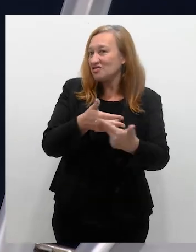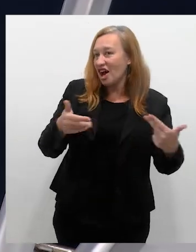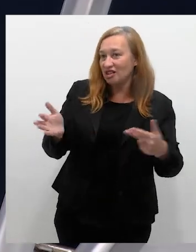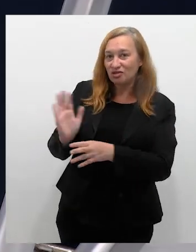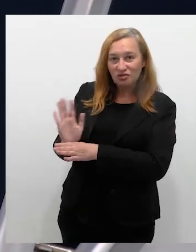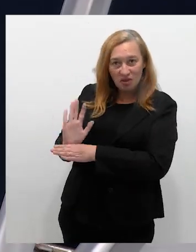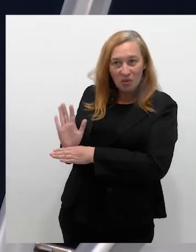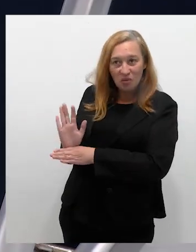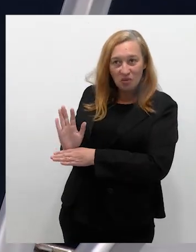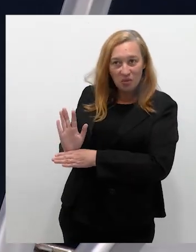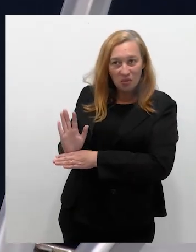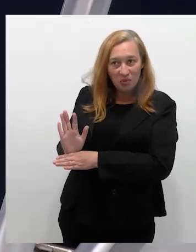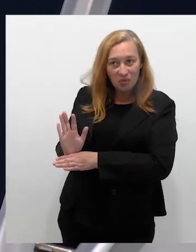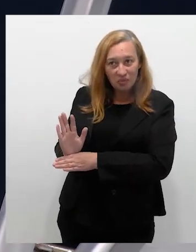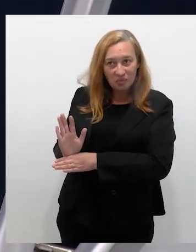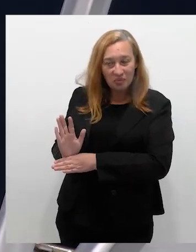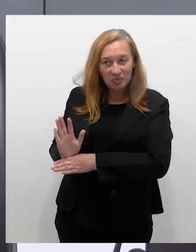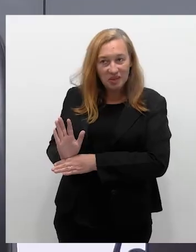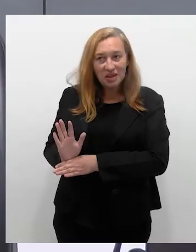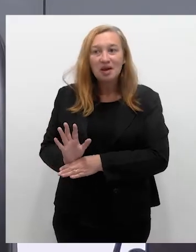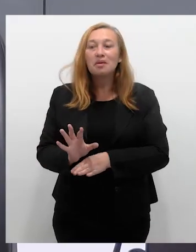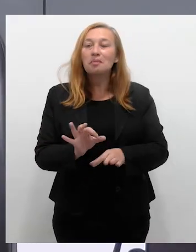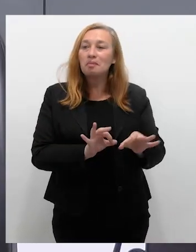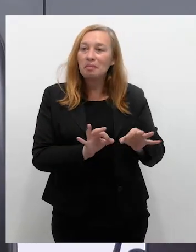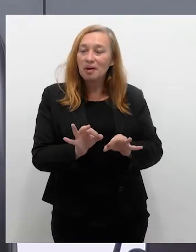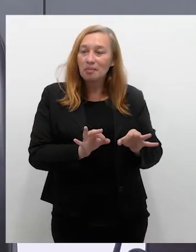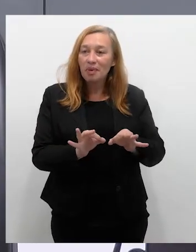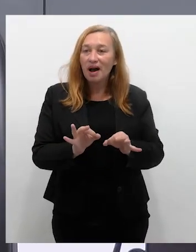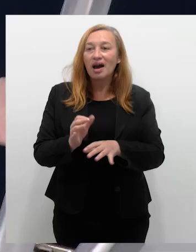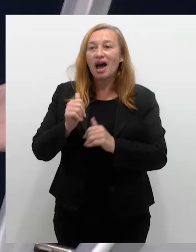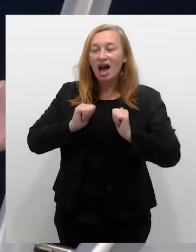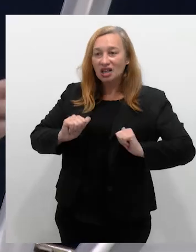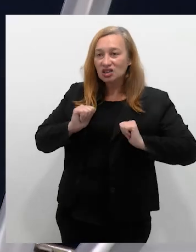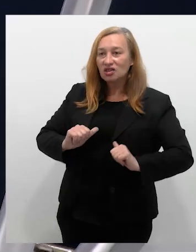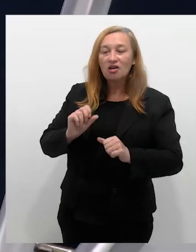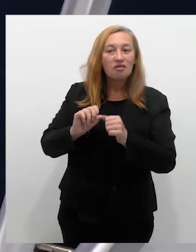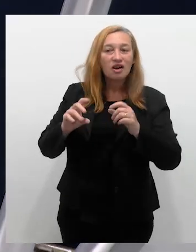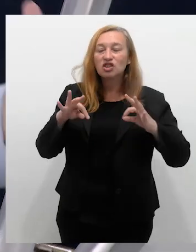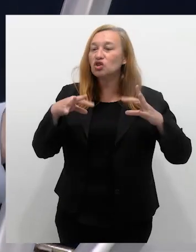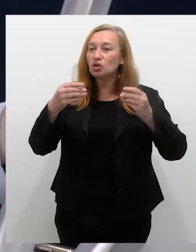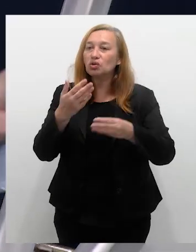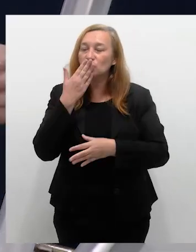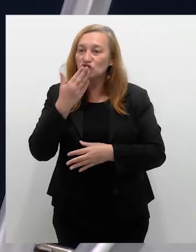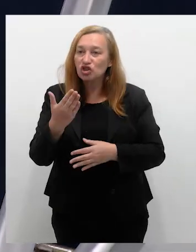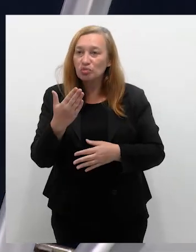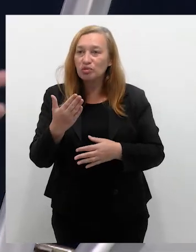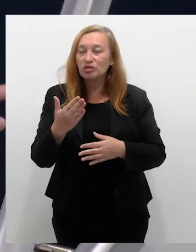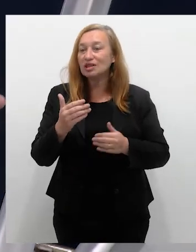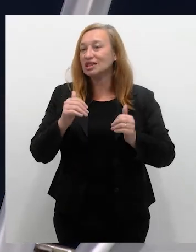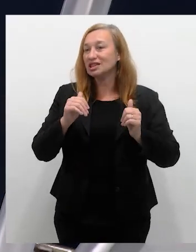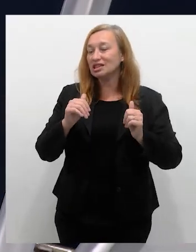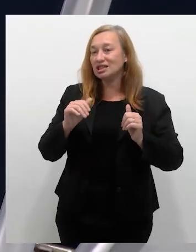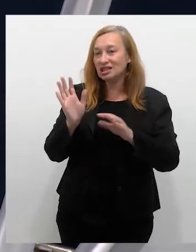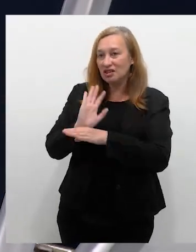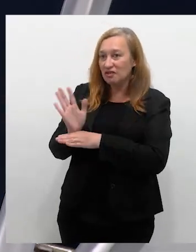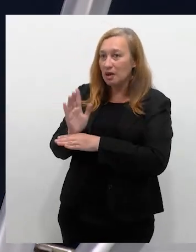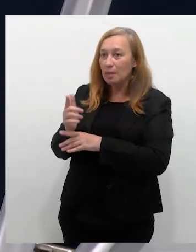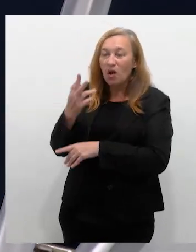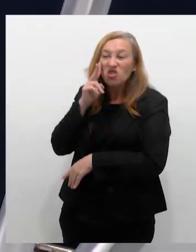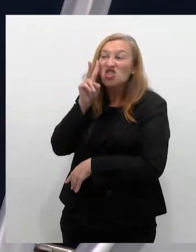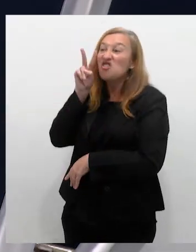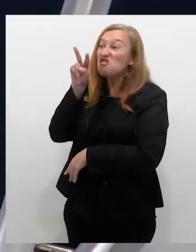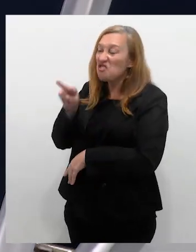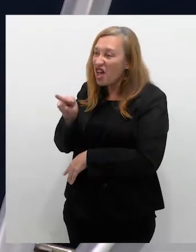de filme, tá? Eu tenho Prepara atores. Preparo atores, faço filme de terror, sangue e tudo mais. Agora, na hora